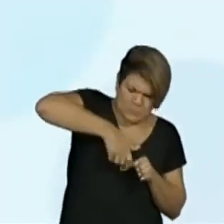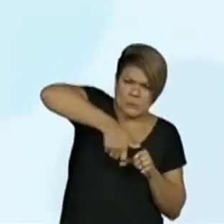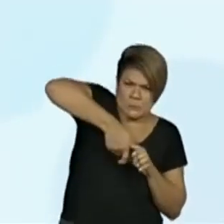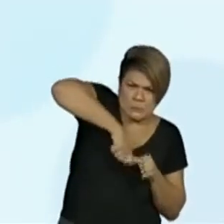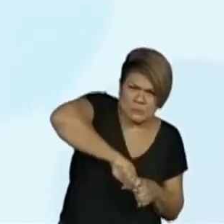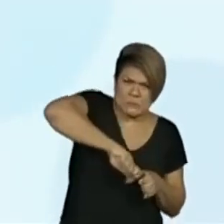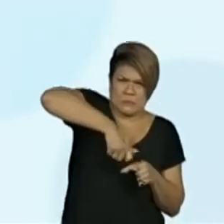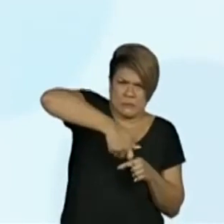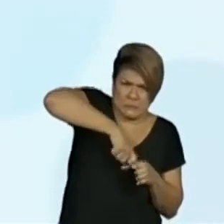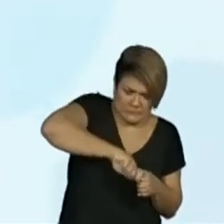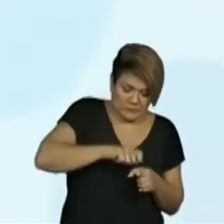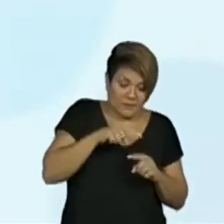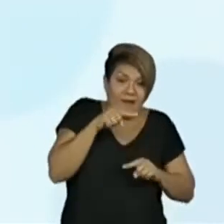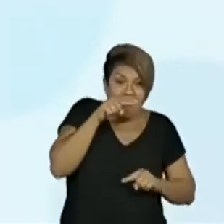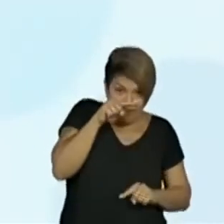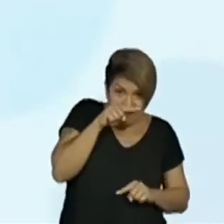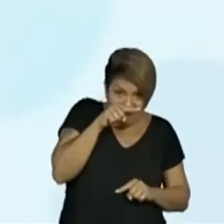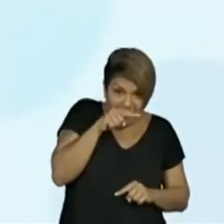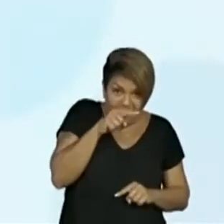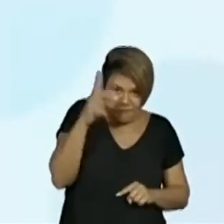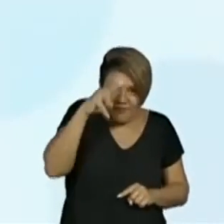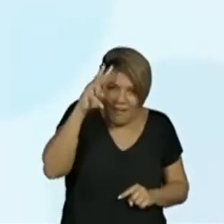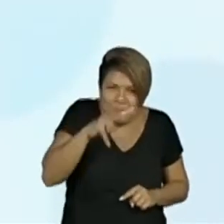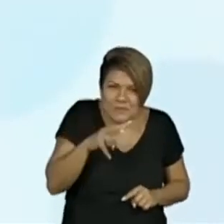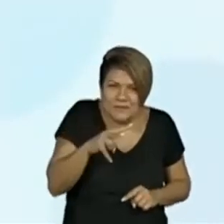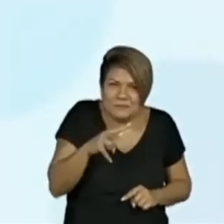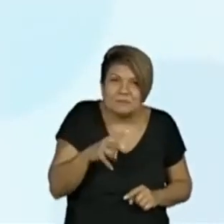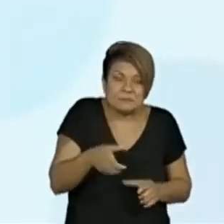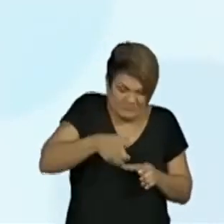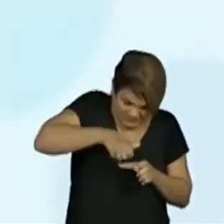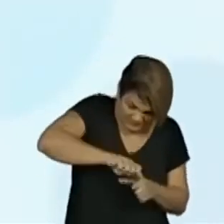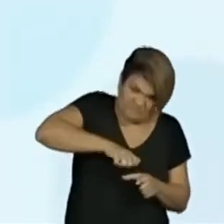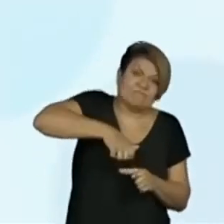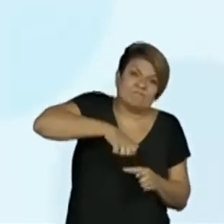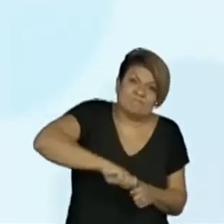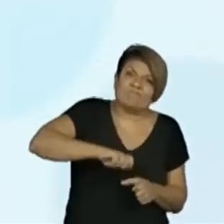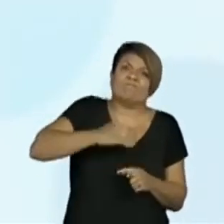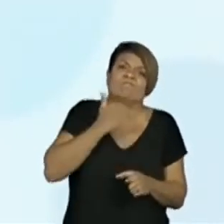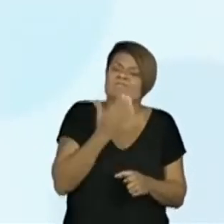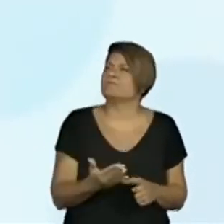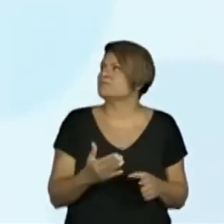a sua garrafa de tinta, que não abria.